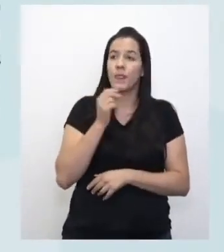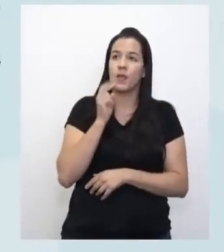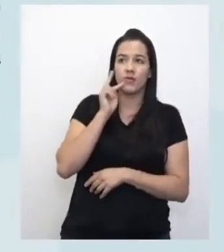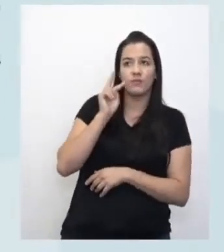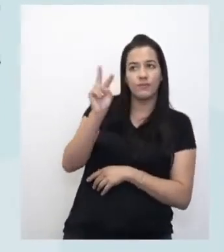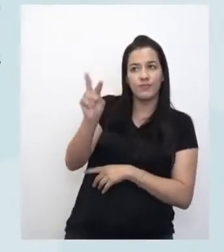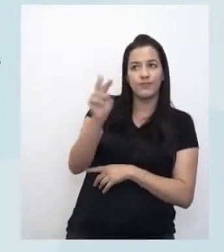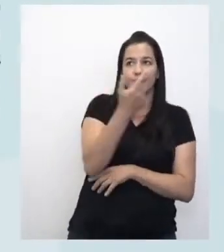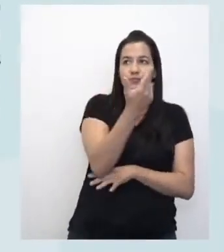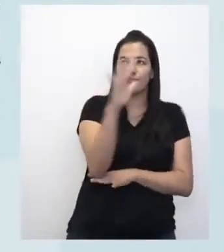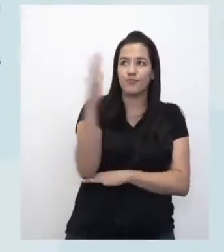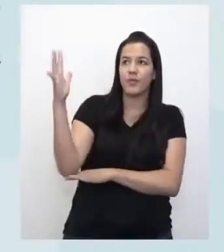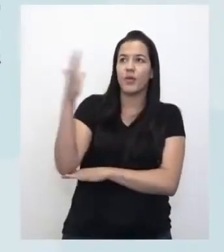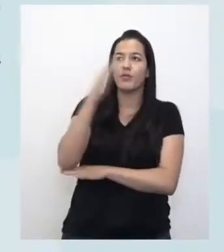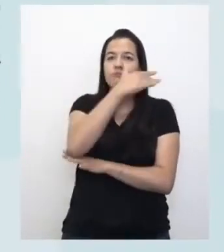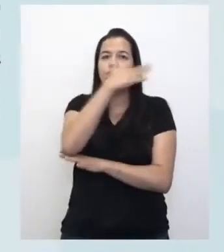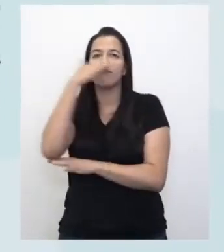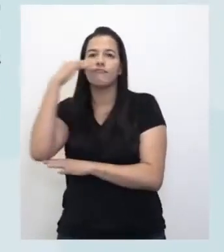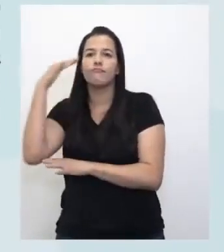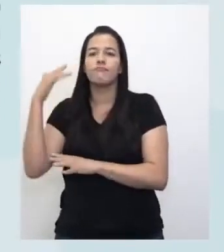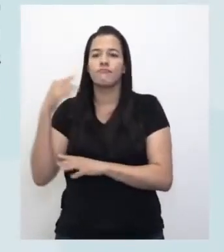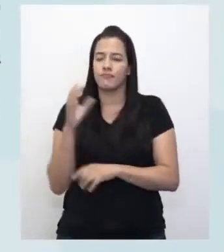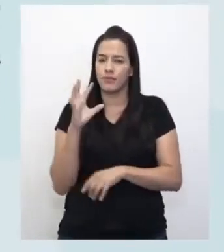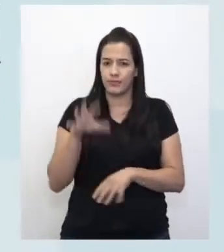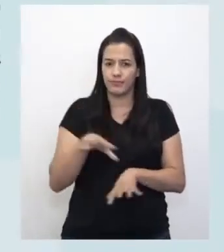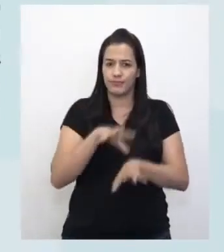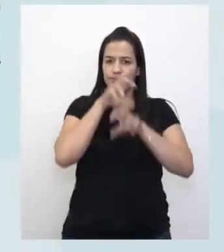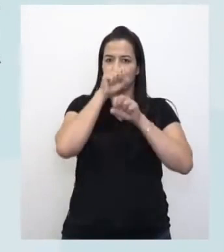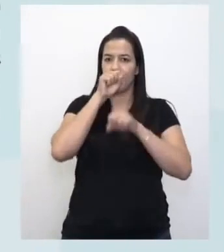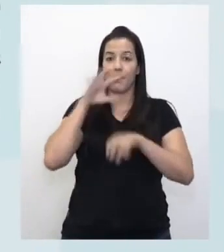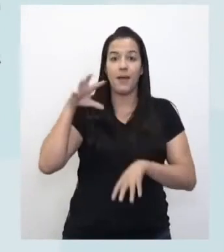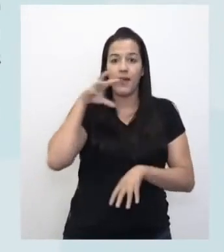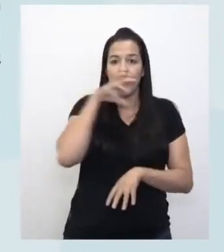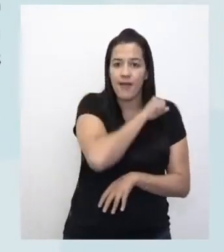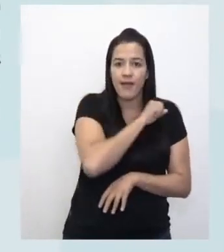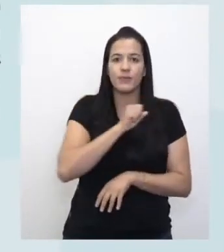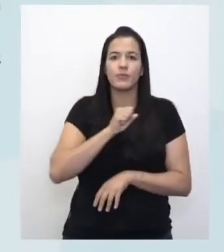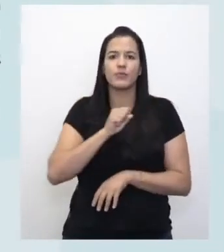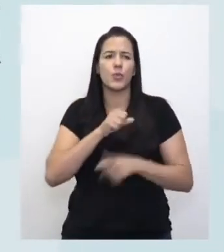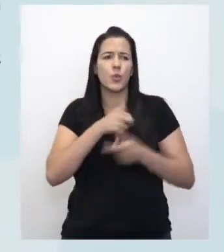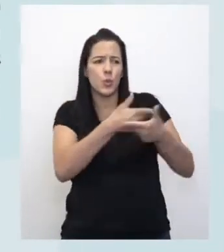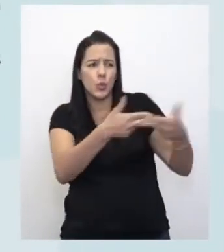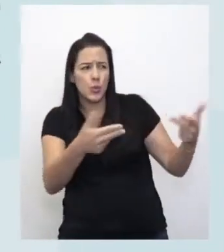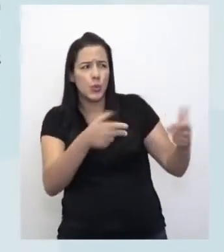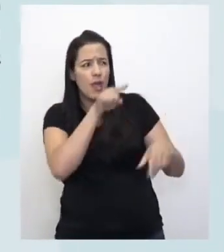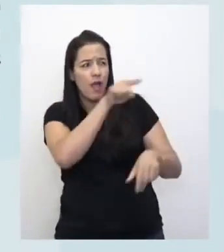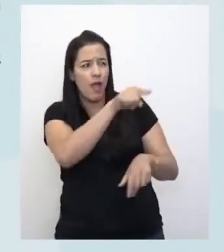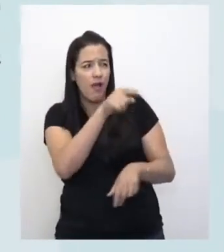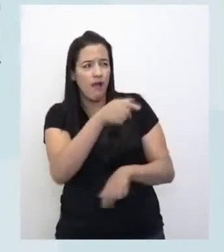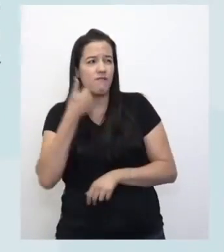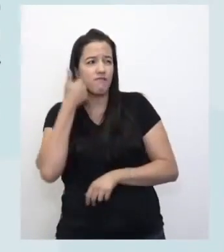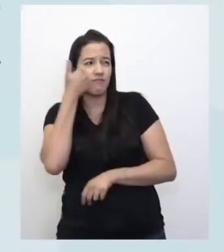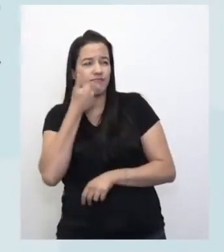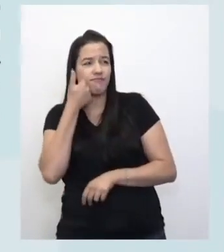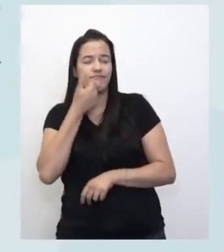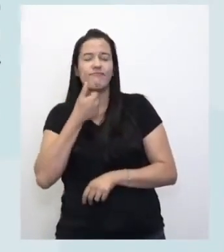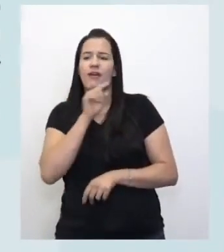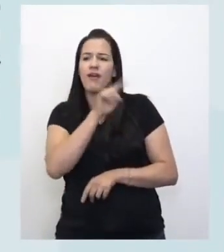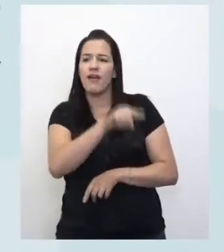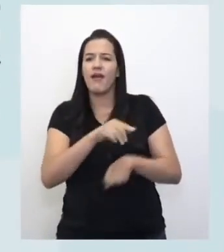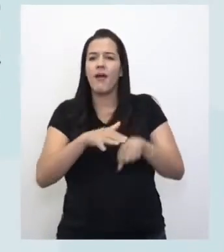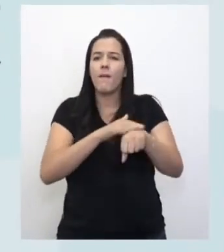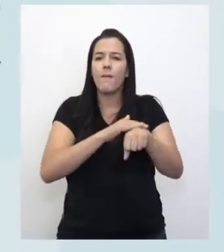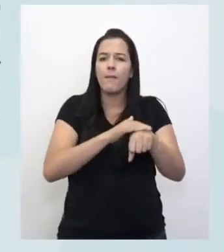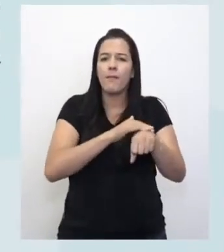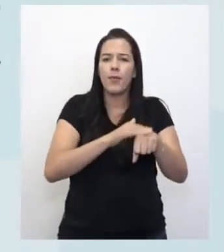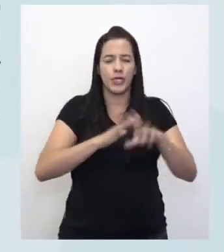como seu hálito perfumado. Mais rápida que a corça selvagem, a morena virgem corria o sertão e as matas do